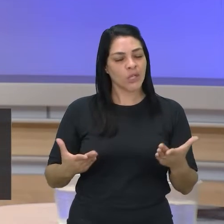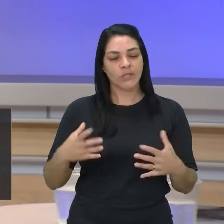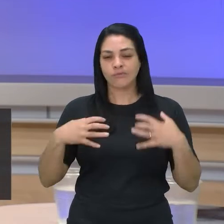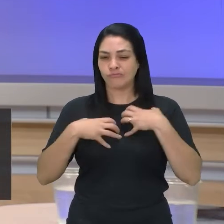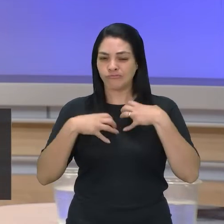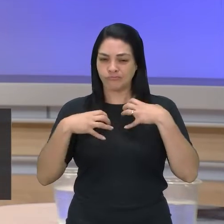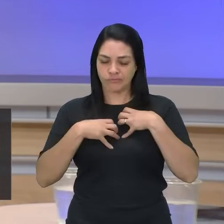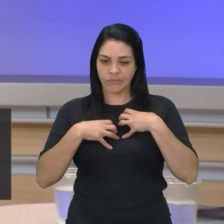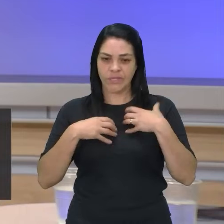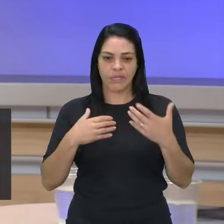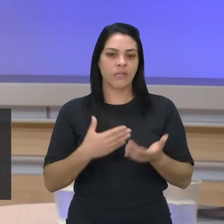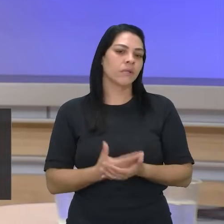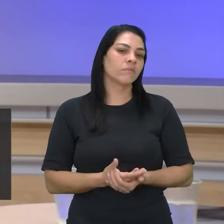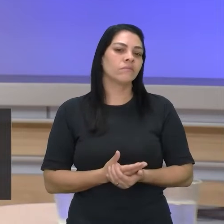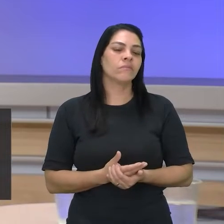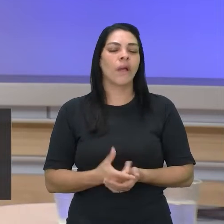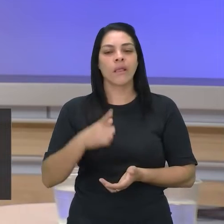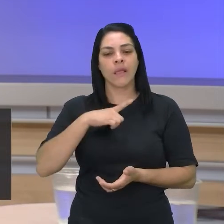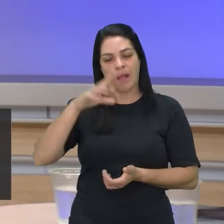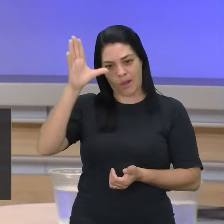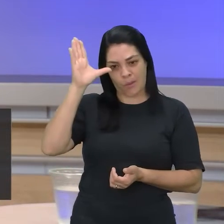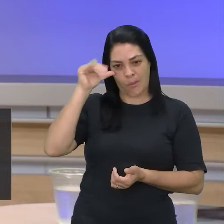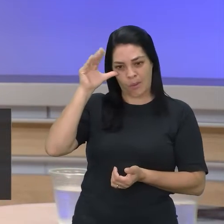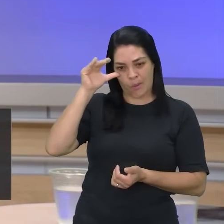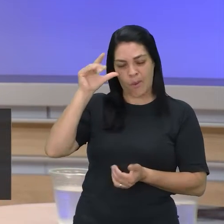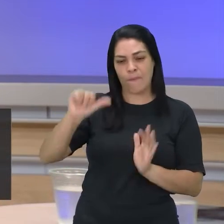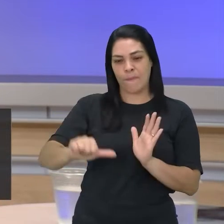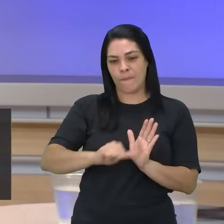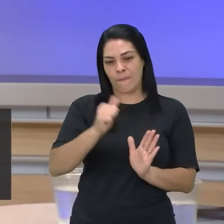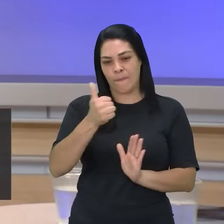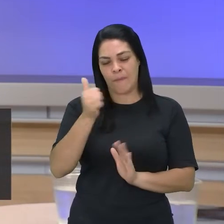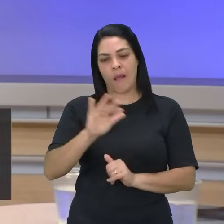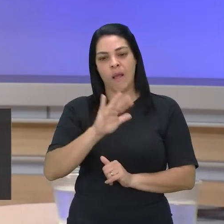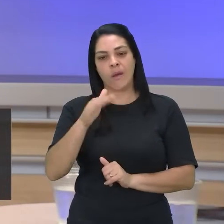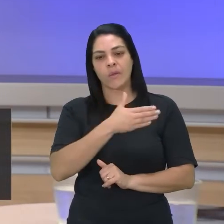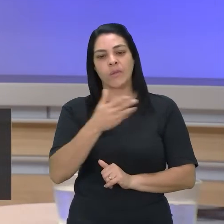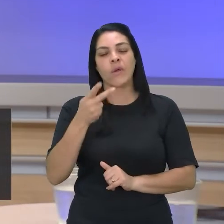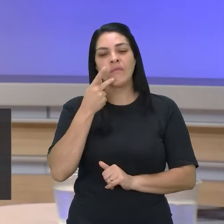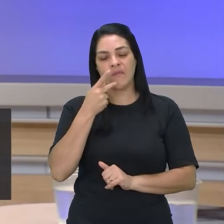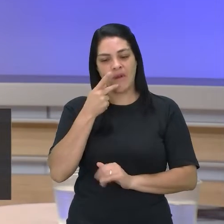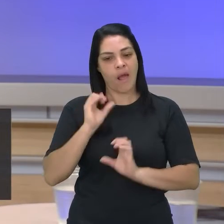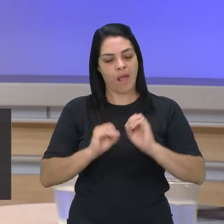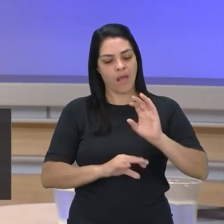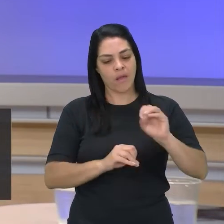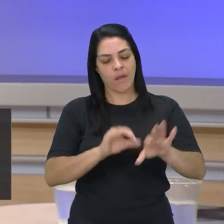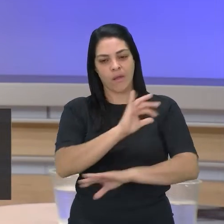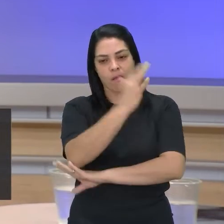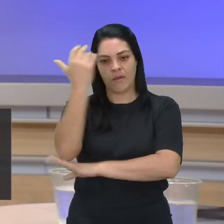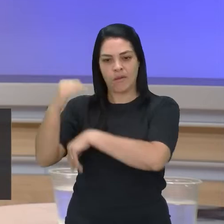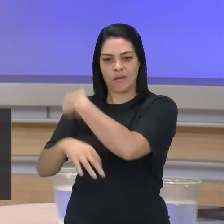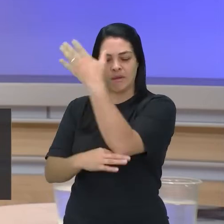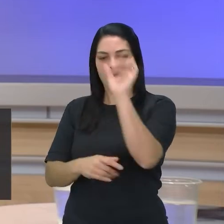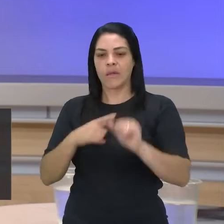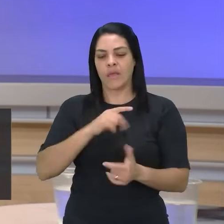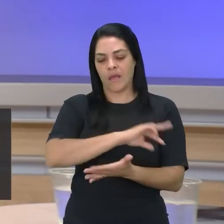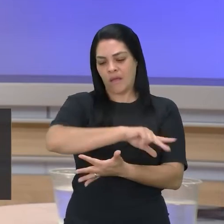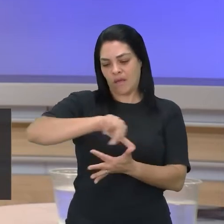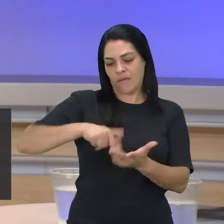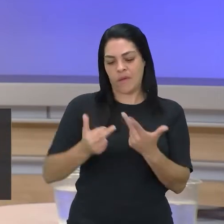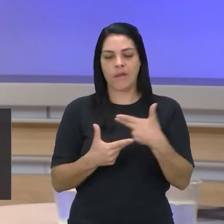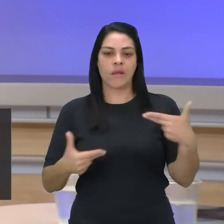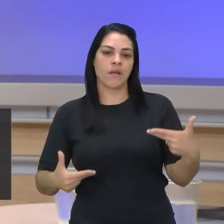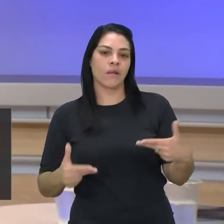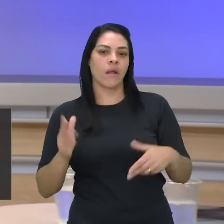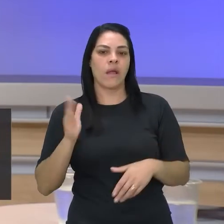maneira geral, é recebido com uma certa curiosidade. Primeiro porque quando a gente vai falar de educação ambiental, vem várias demandas. É